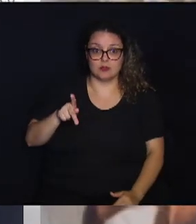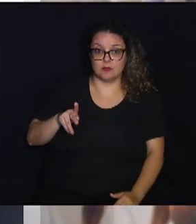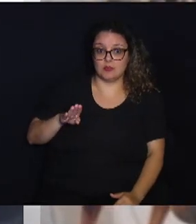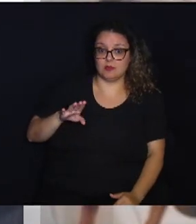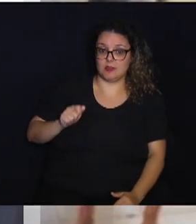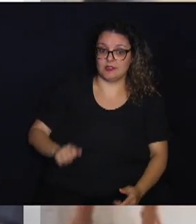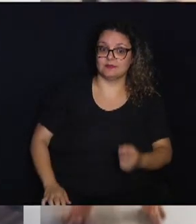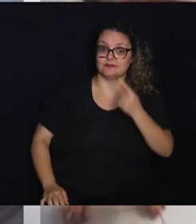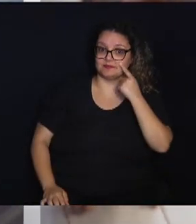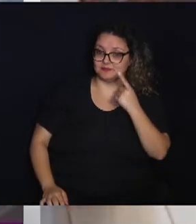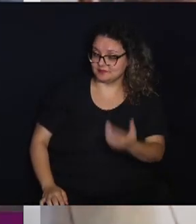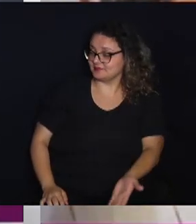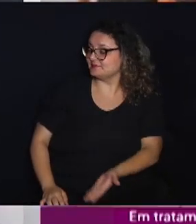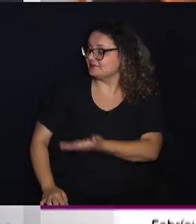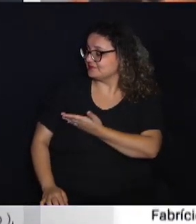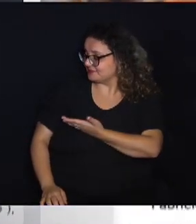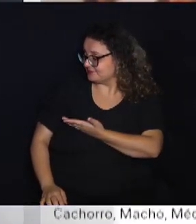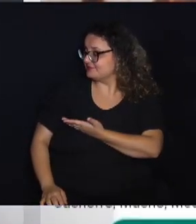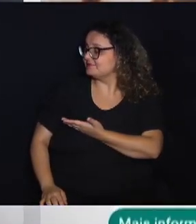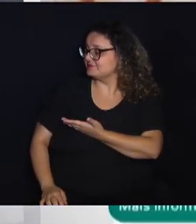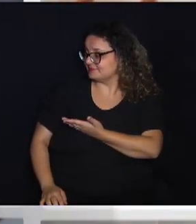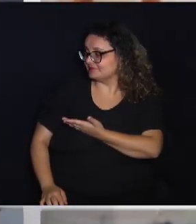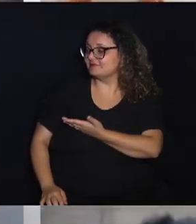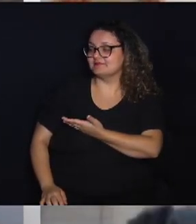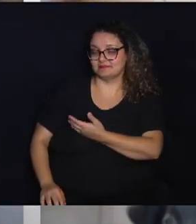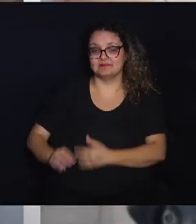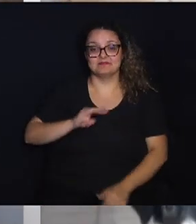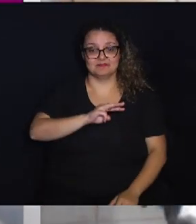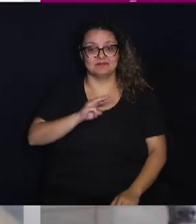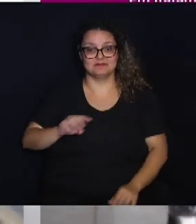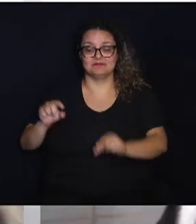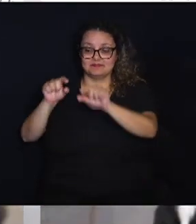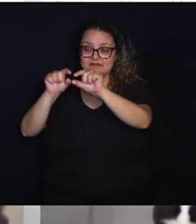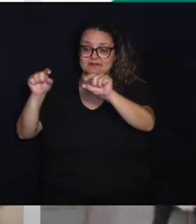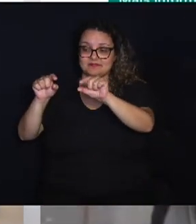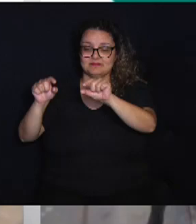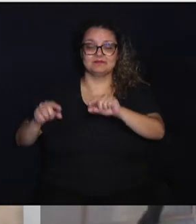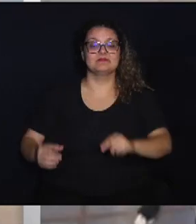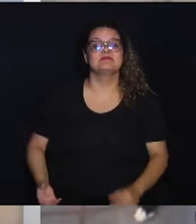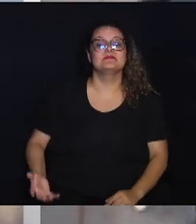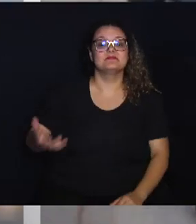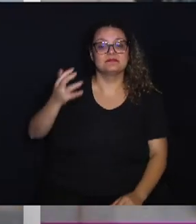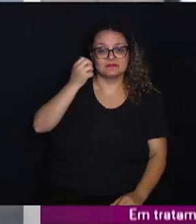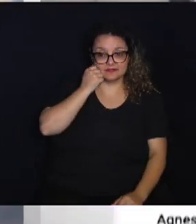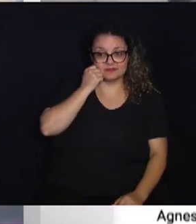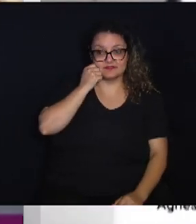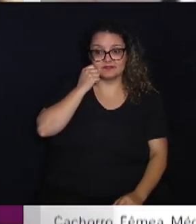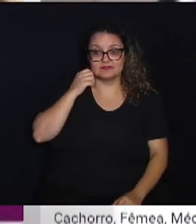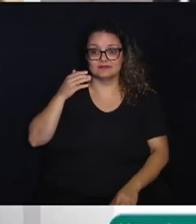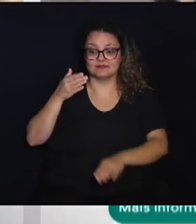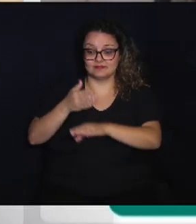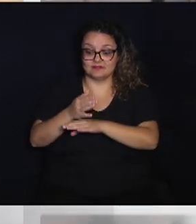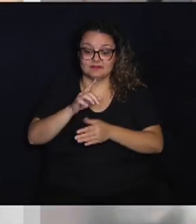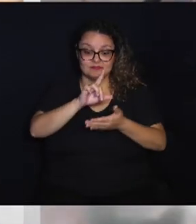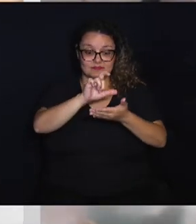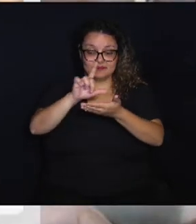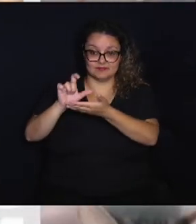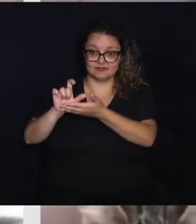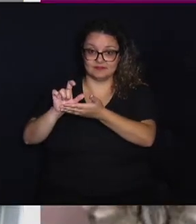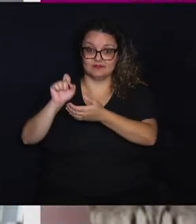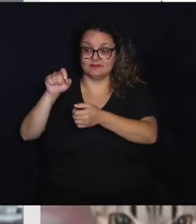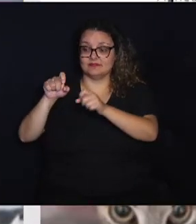só se conectar ao Portal Animal de Campinas, clicar no ícone Adoção e acessar as fotos